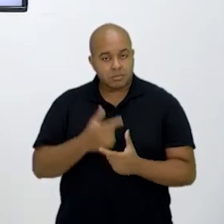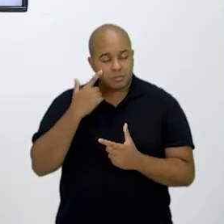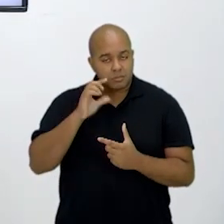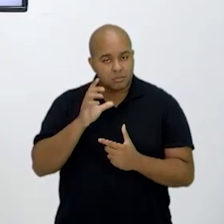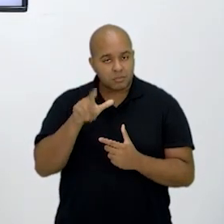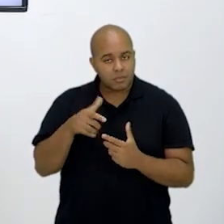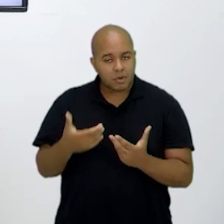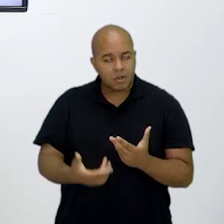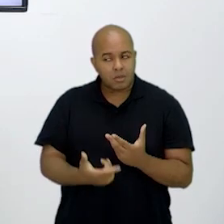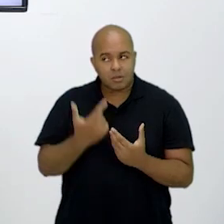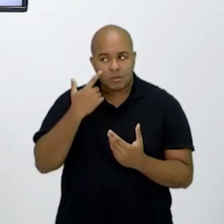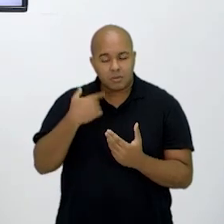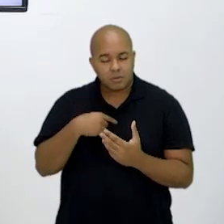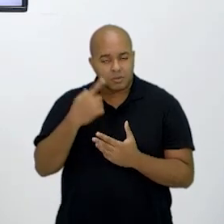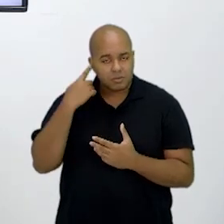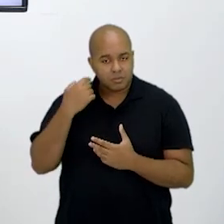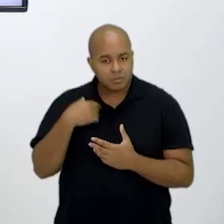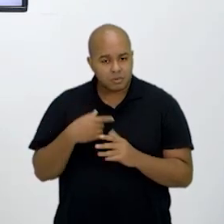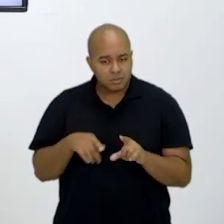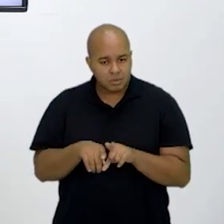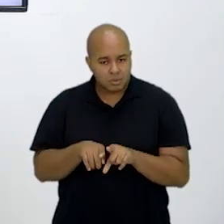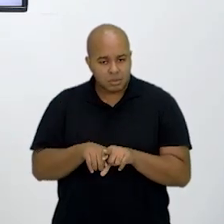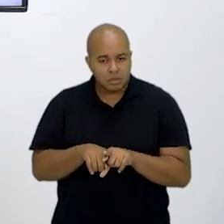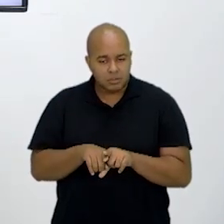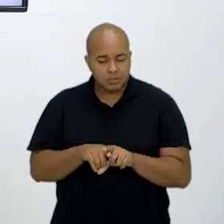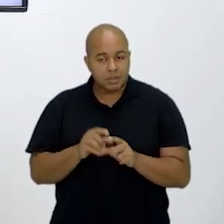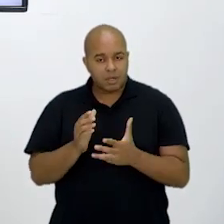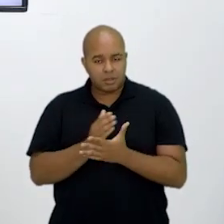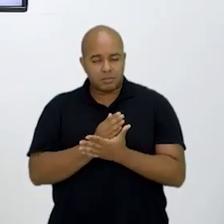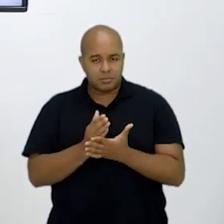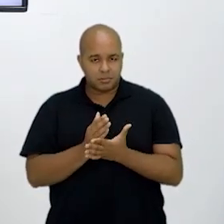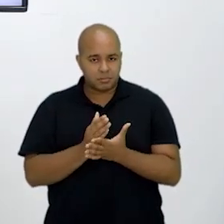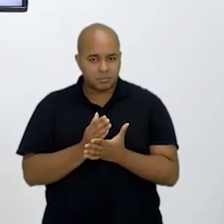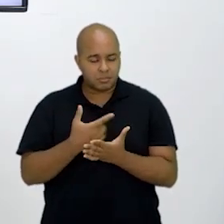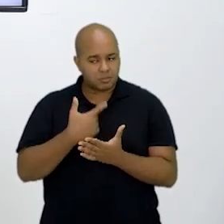agora nós vamos ouvir algumas